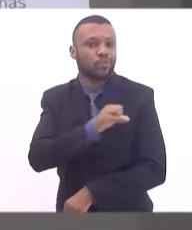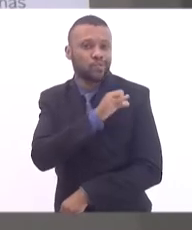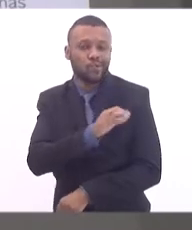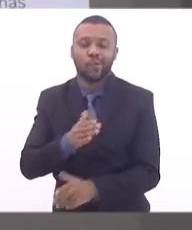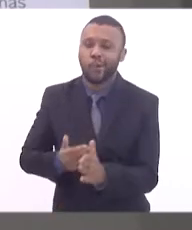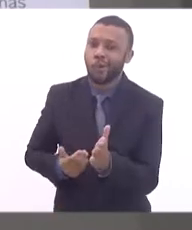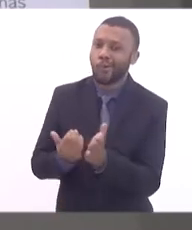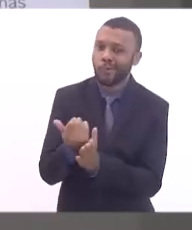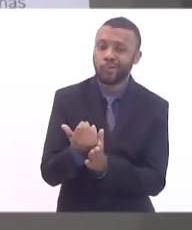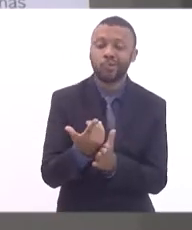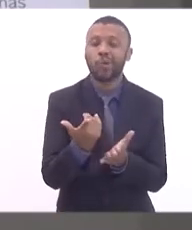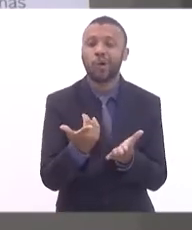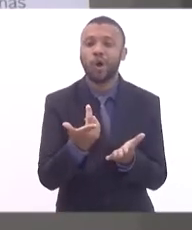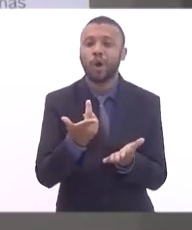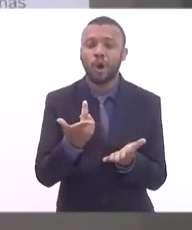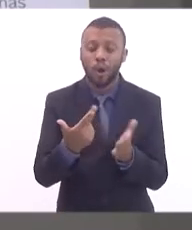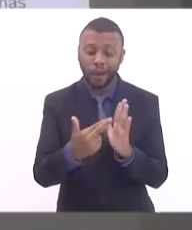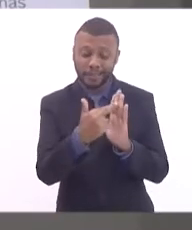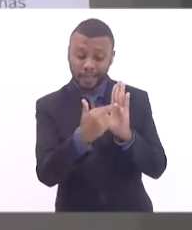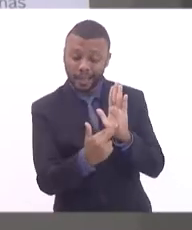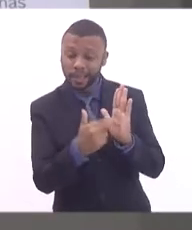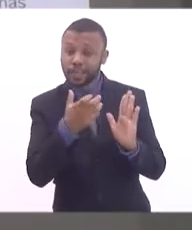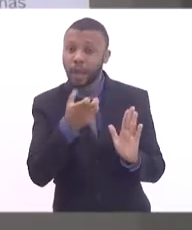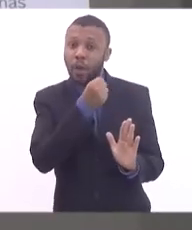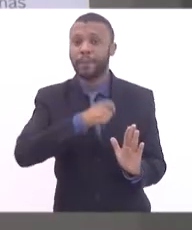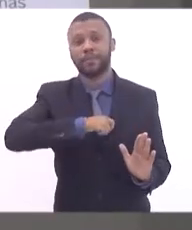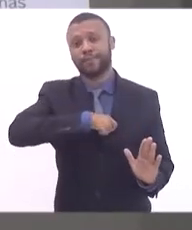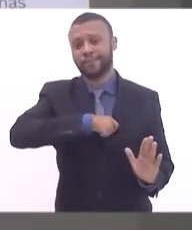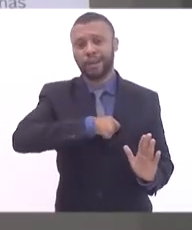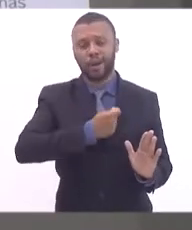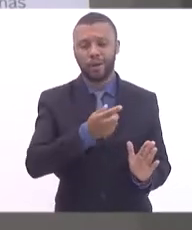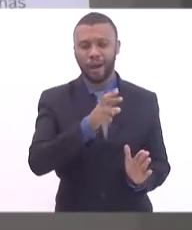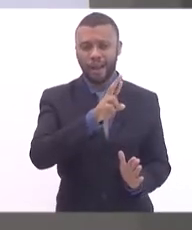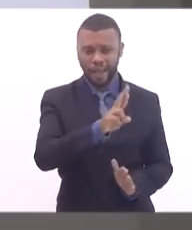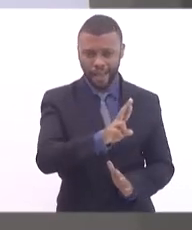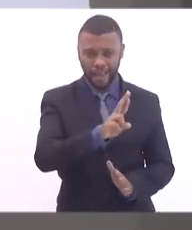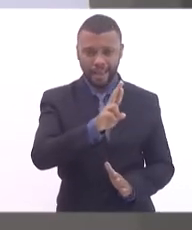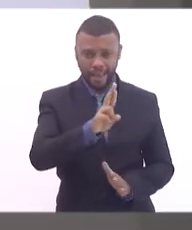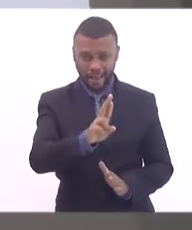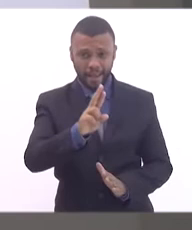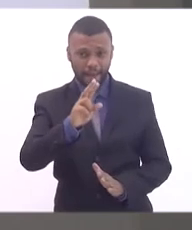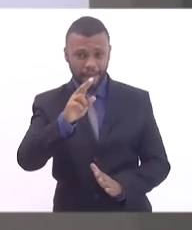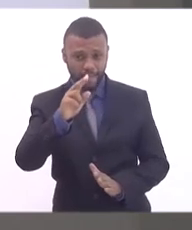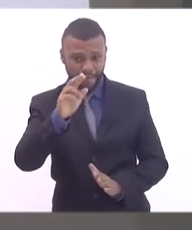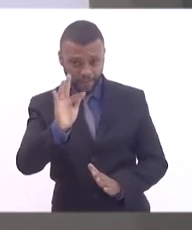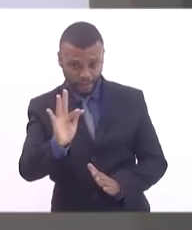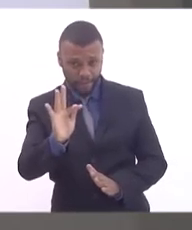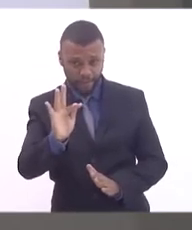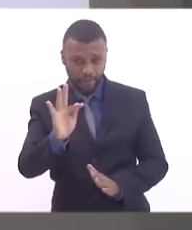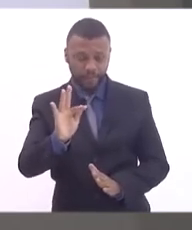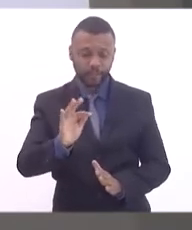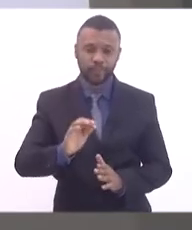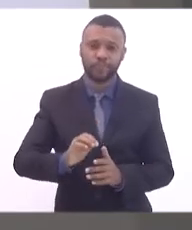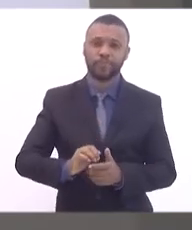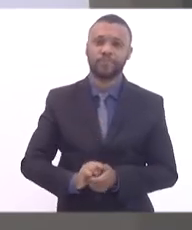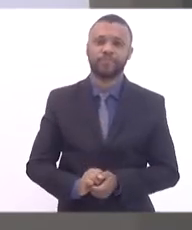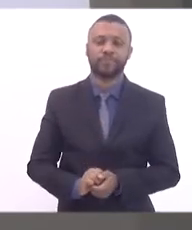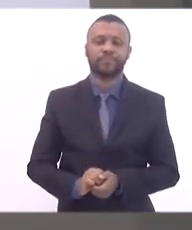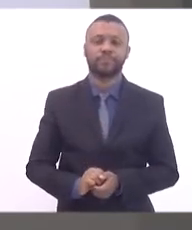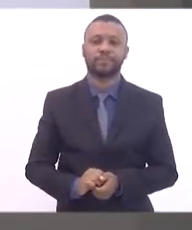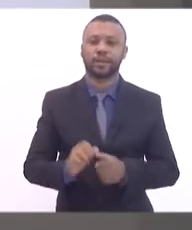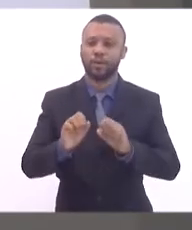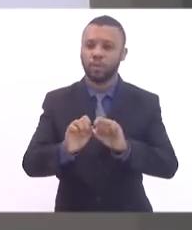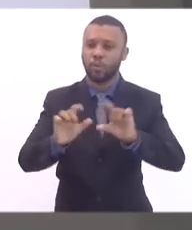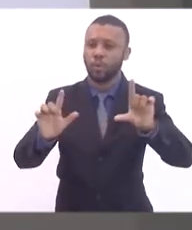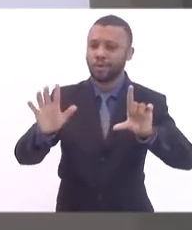por isso que a carga dele vem subindo ao longo do tempo e na nossa avaliação faz ele sendo eficiente aqui é o gráfico